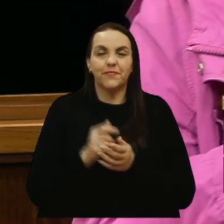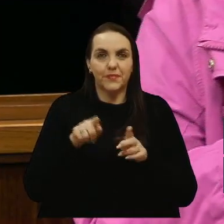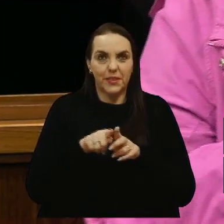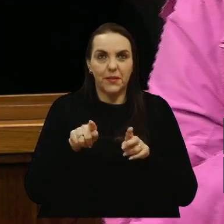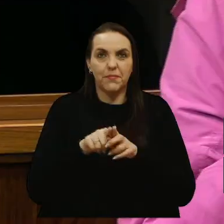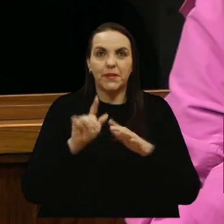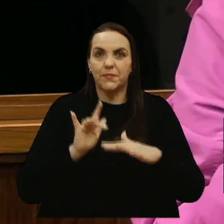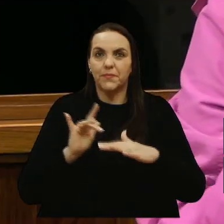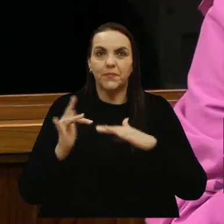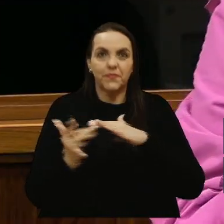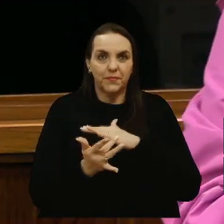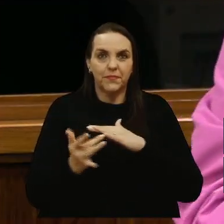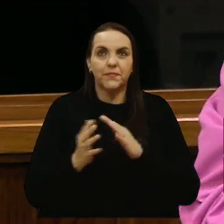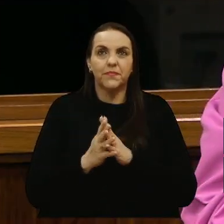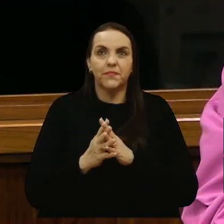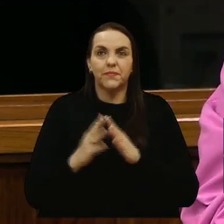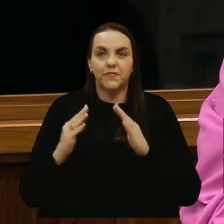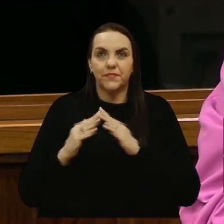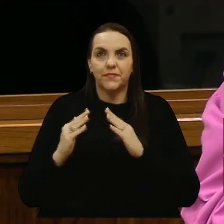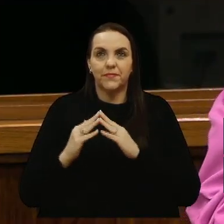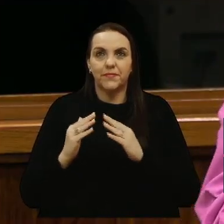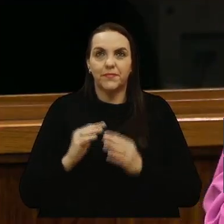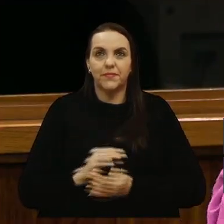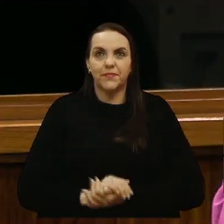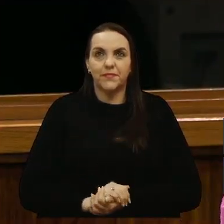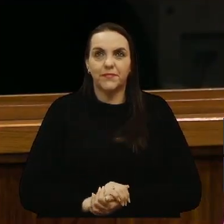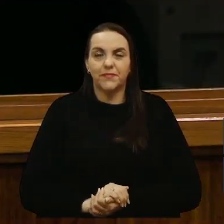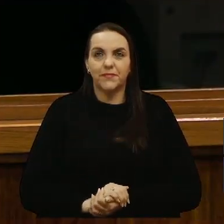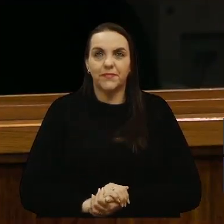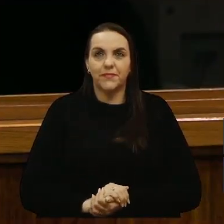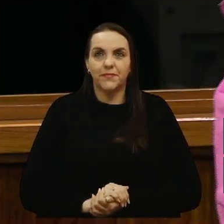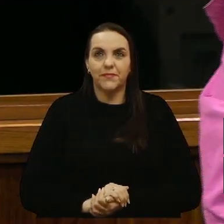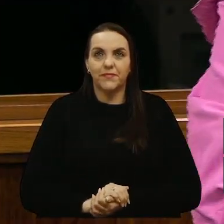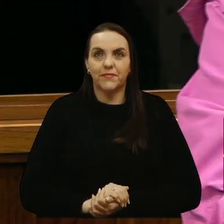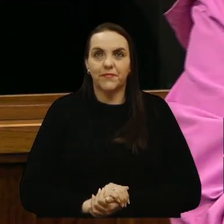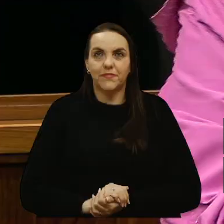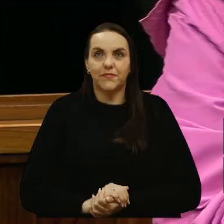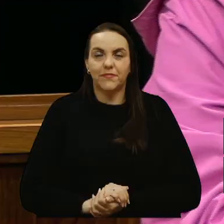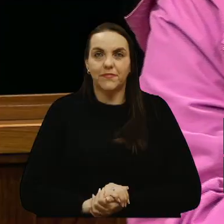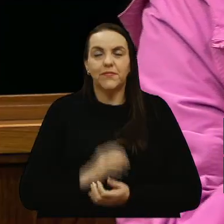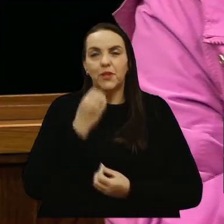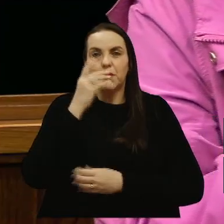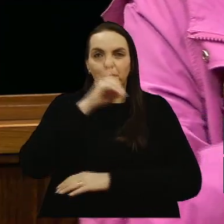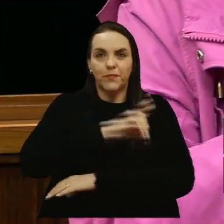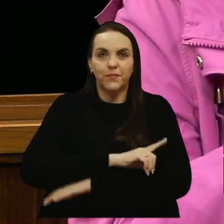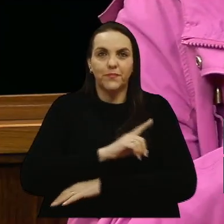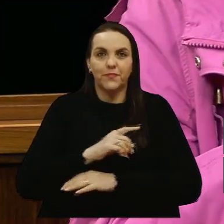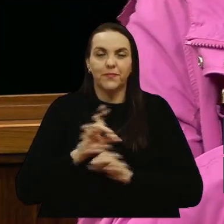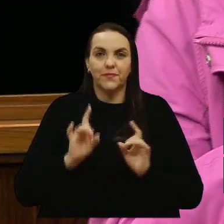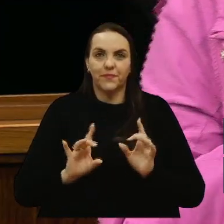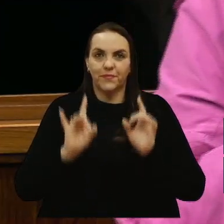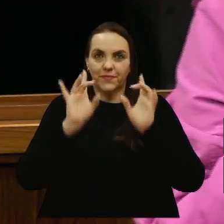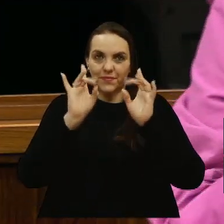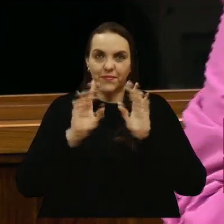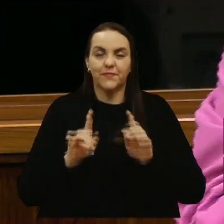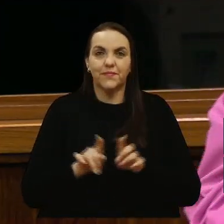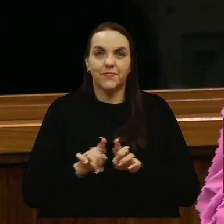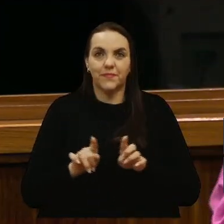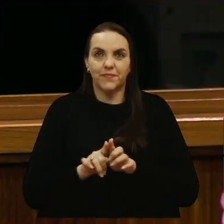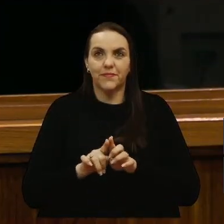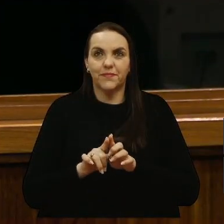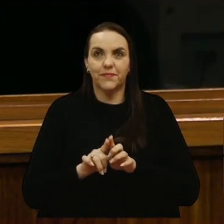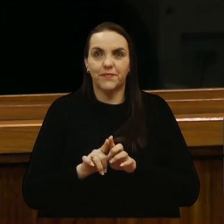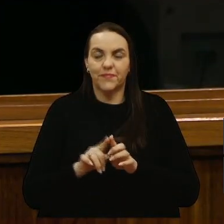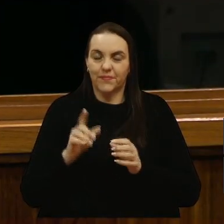das redes, em casa. Eu quero dar um bom dia especial e uma saudação especial à